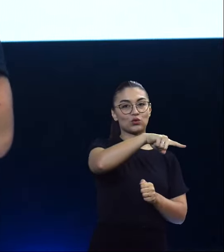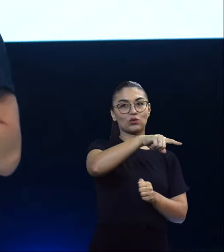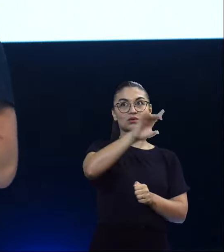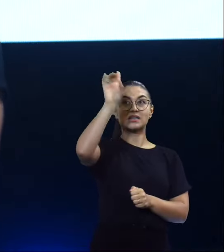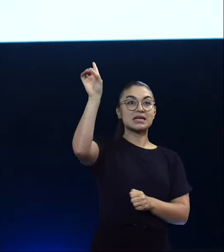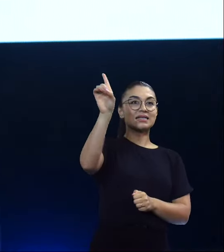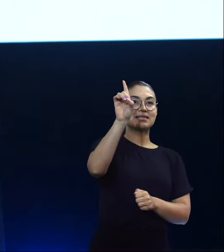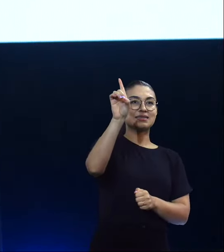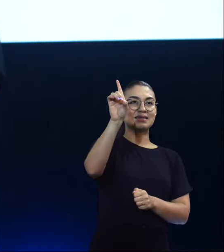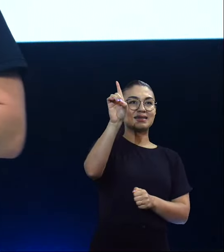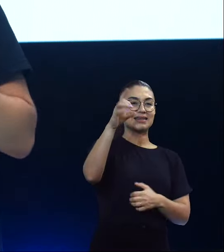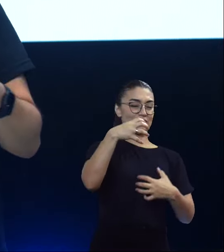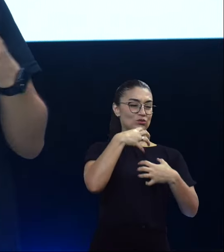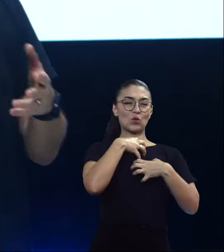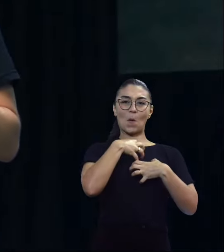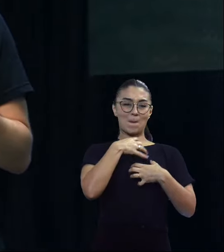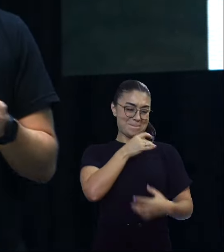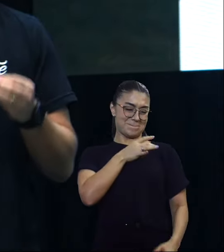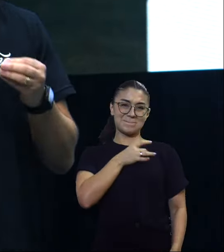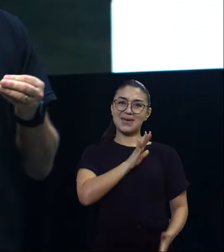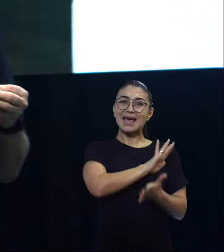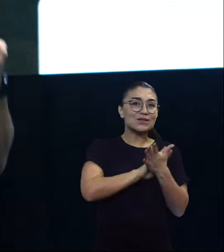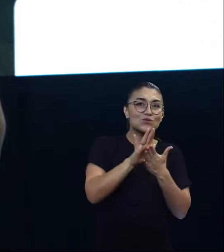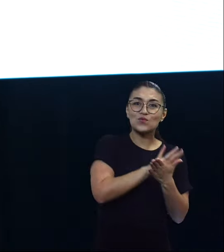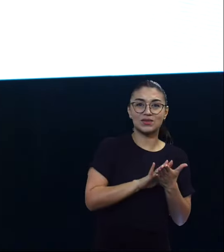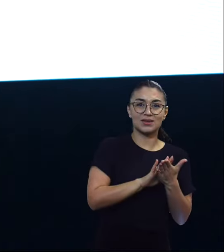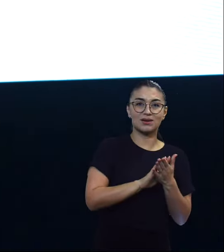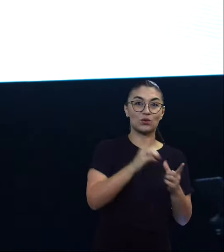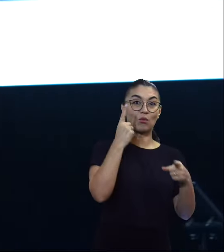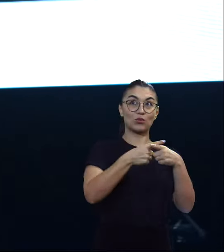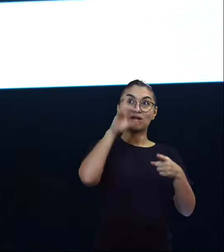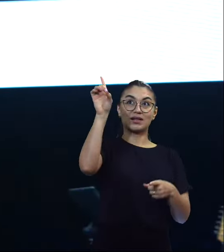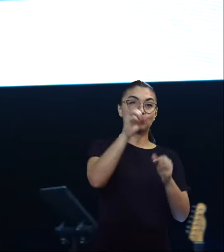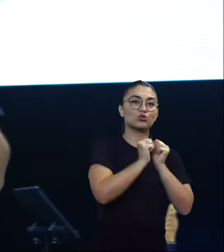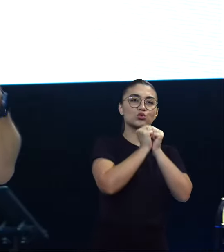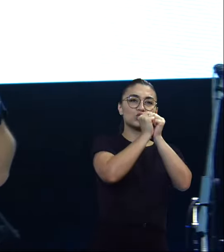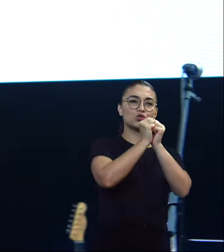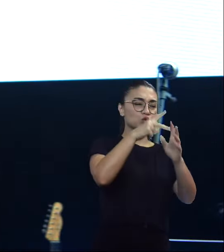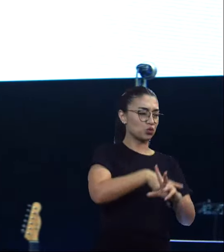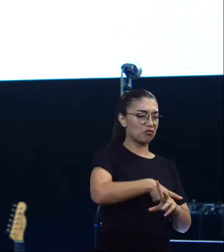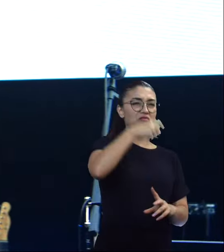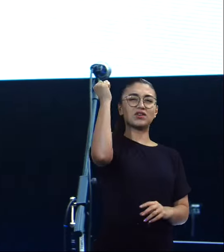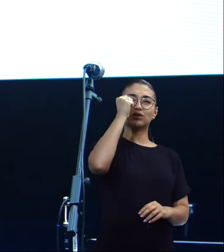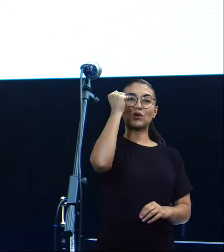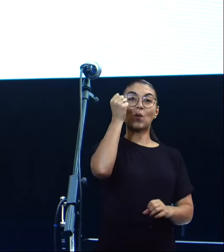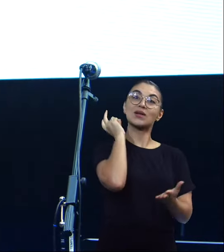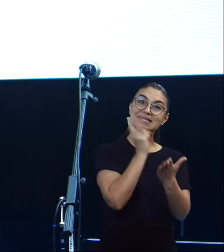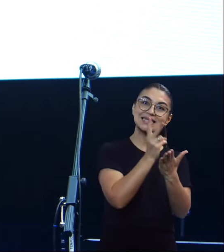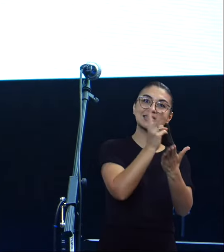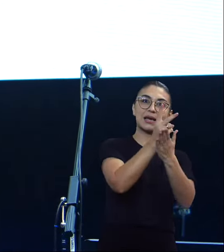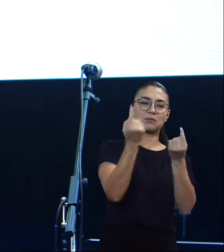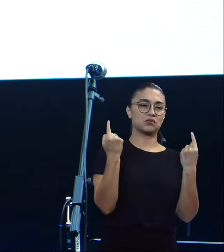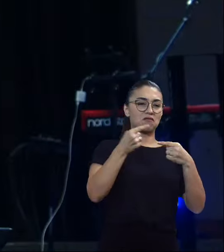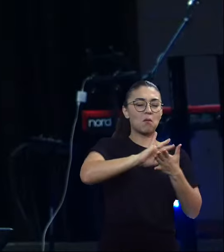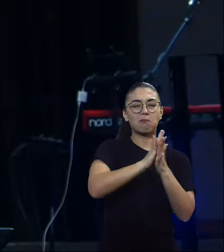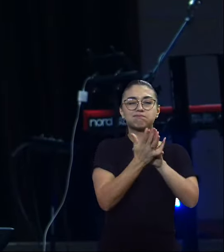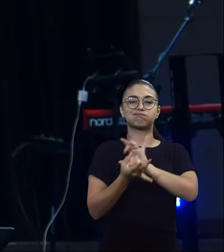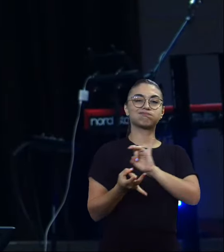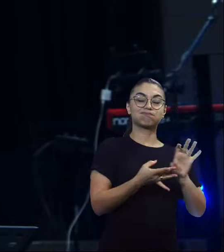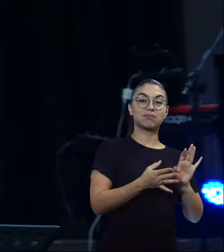eles, na graça dele, eles poderiam sim vencer todo e qualquer desafio que estaria à sua frente.